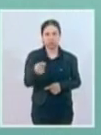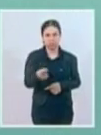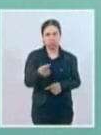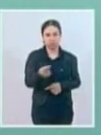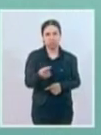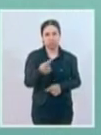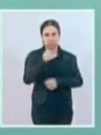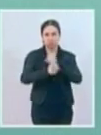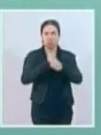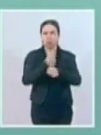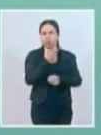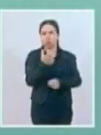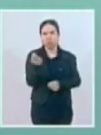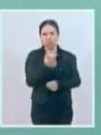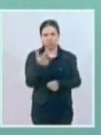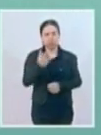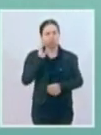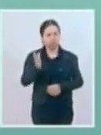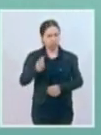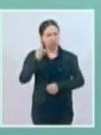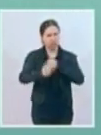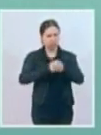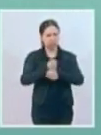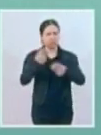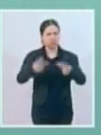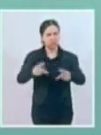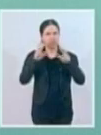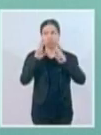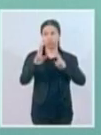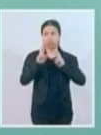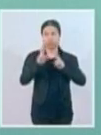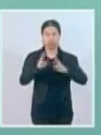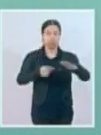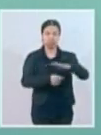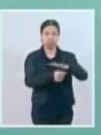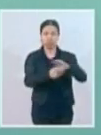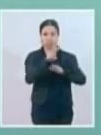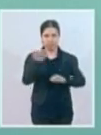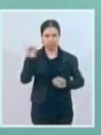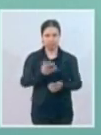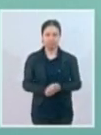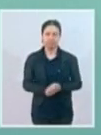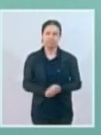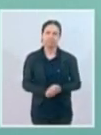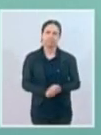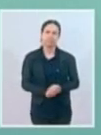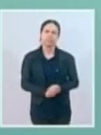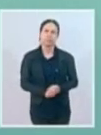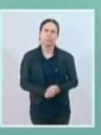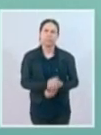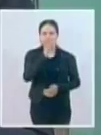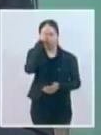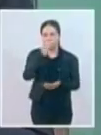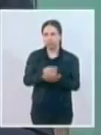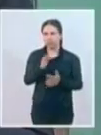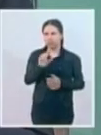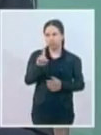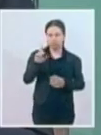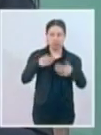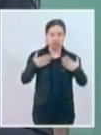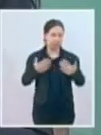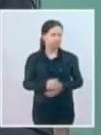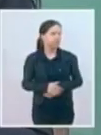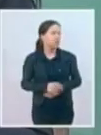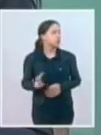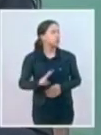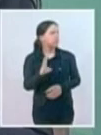já incidindo. Já deve estar, né, empenhado aí, né, vereador? Com fé em Deus, com muita alegria. Que bom. Agora, os valores não foram só esse. Para